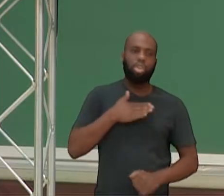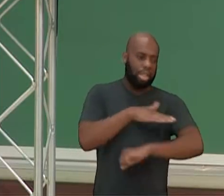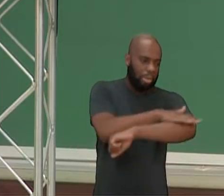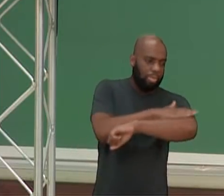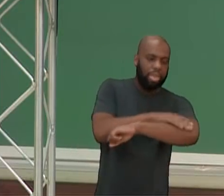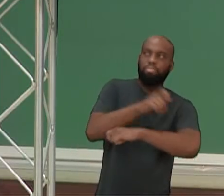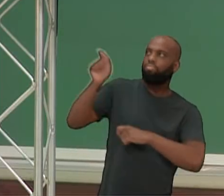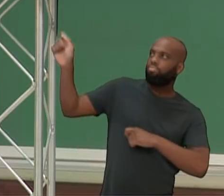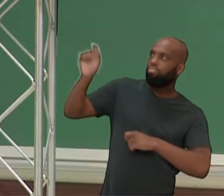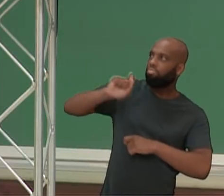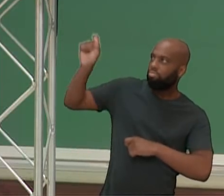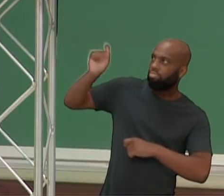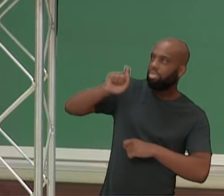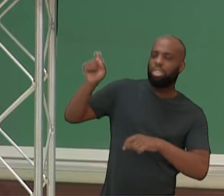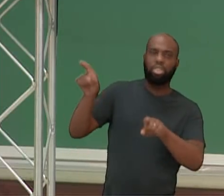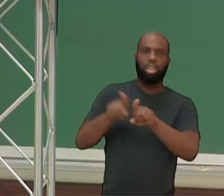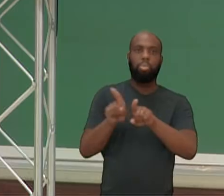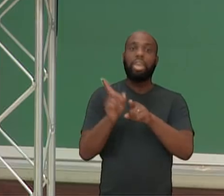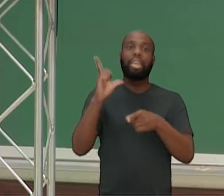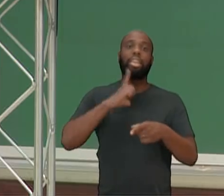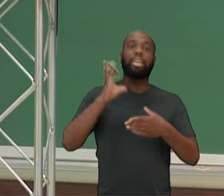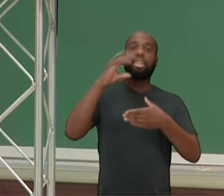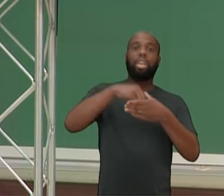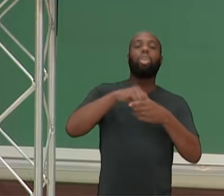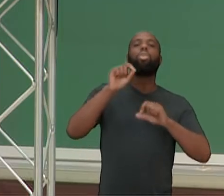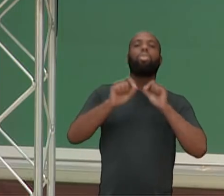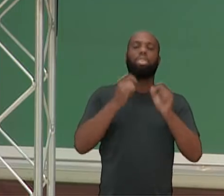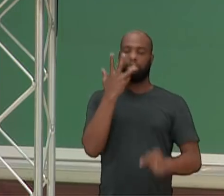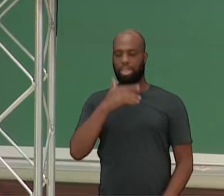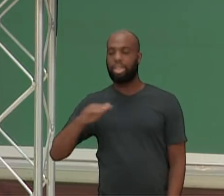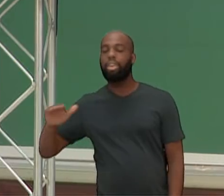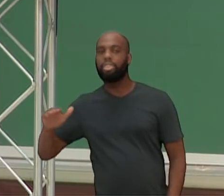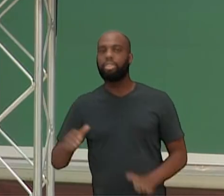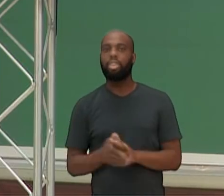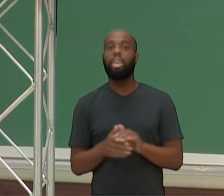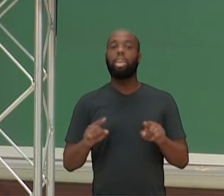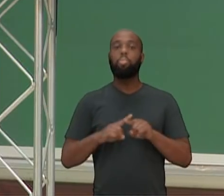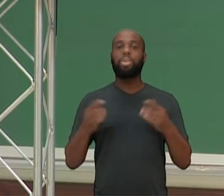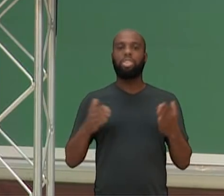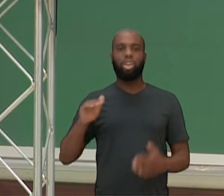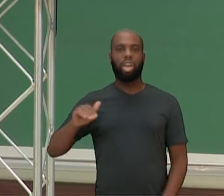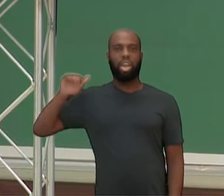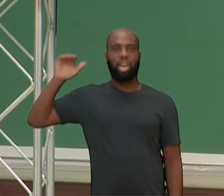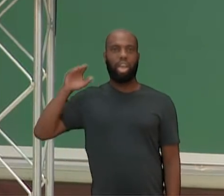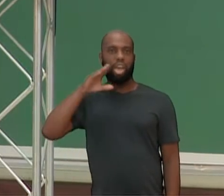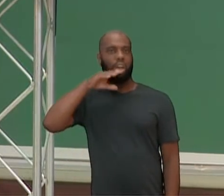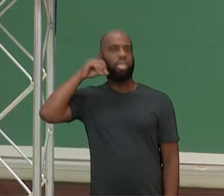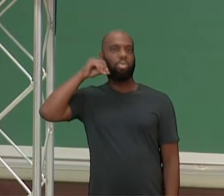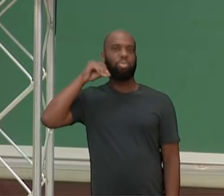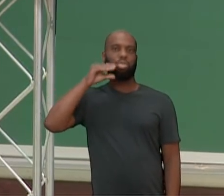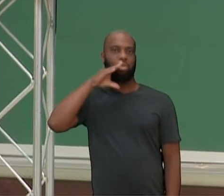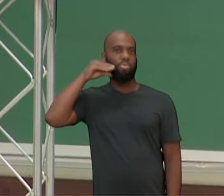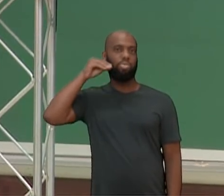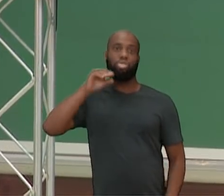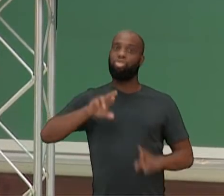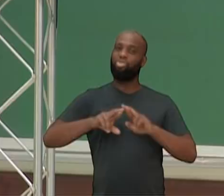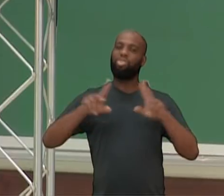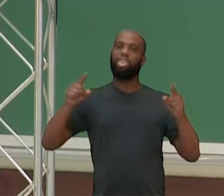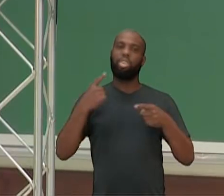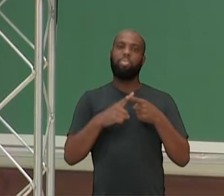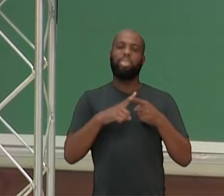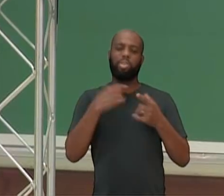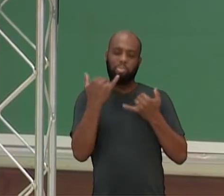Então, está inserido no dia a dia das crianças. Agora, os adultos é algo mais restrito. Então, eles brincam ali de uma forma